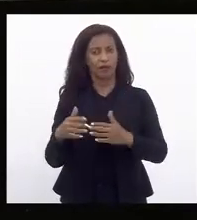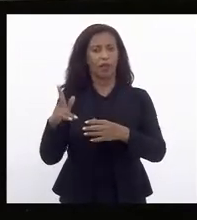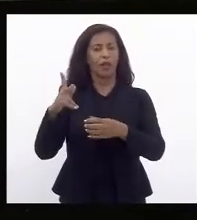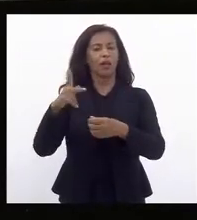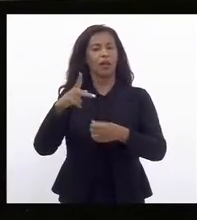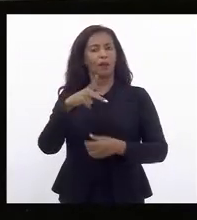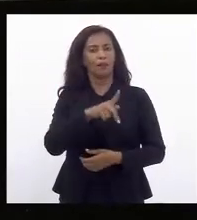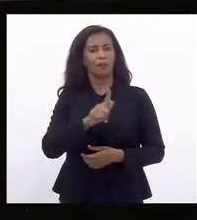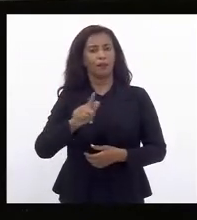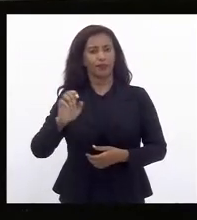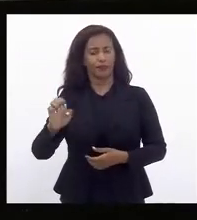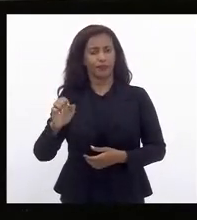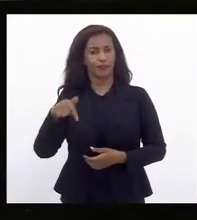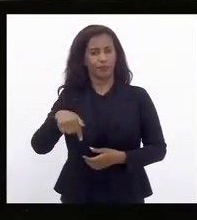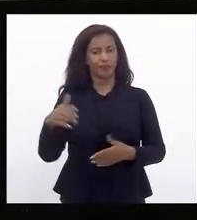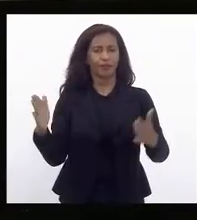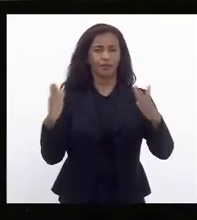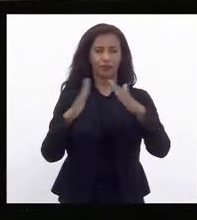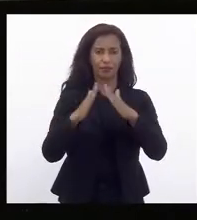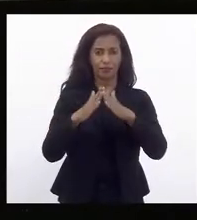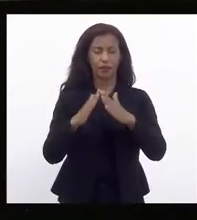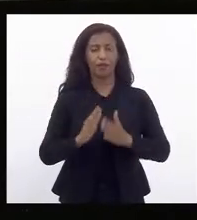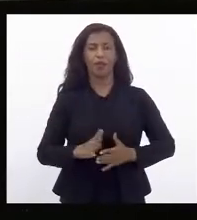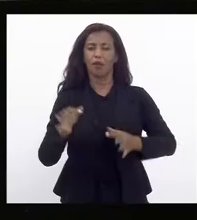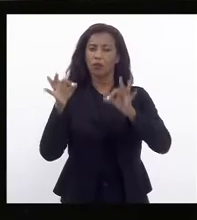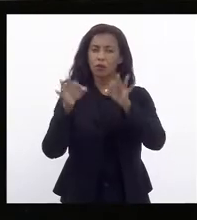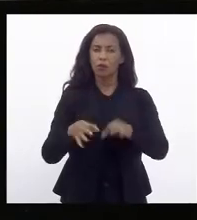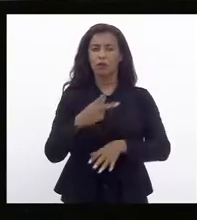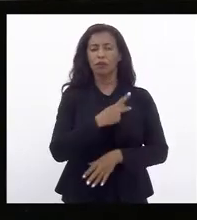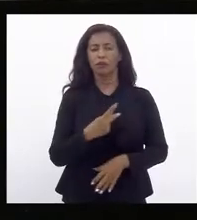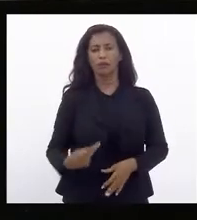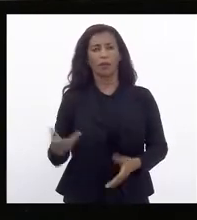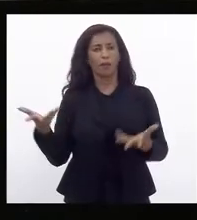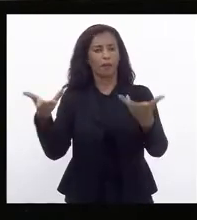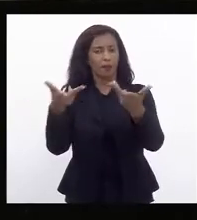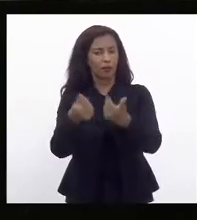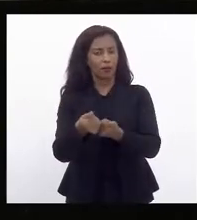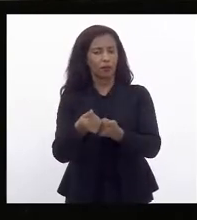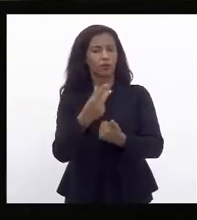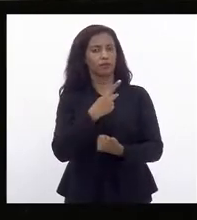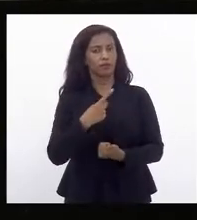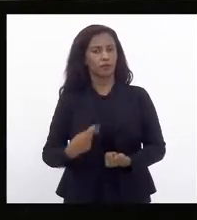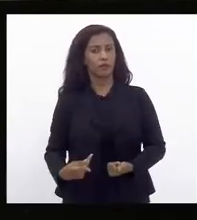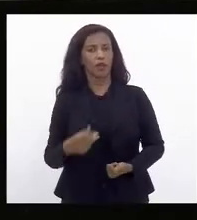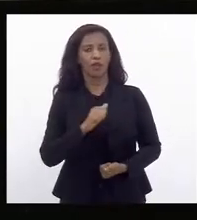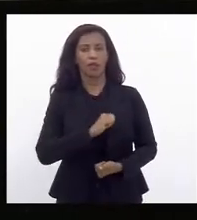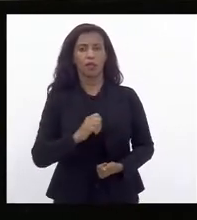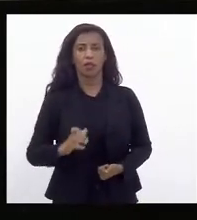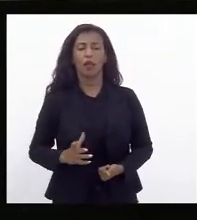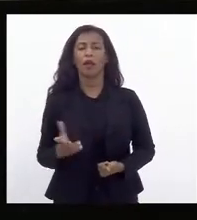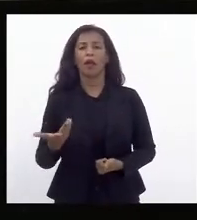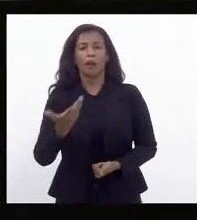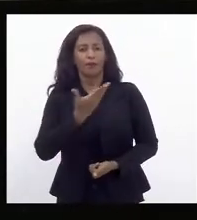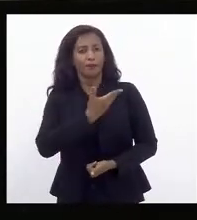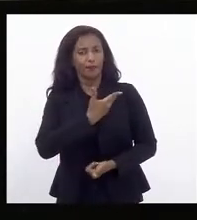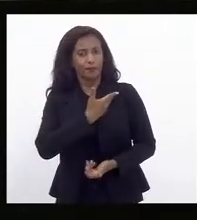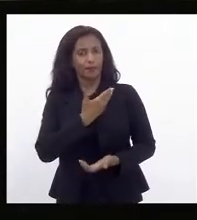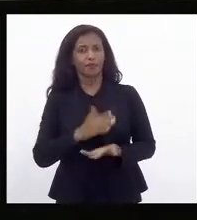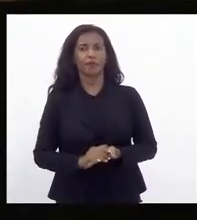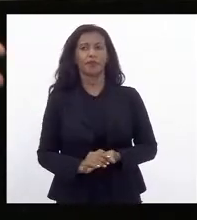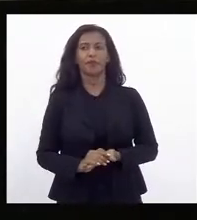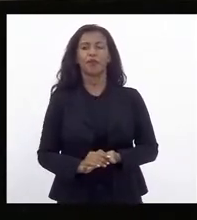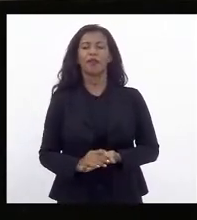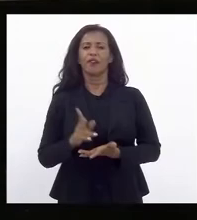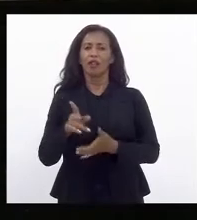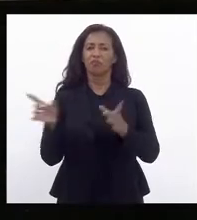Procuradoria da Mulher aqui na casa. Tenho certeza que o nosso presidente, maravilhoso presidente, André Ciliano, parceiro, amigo, vai se